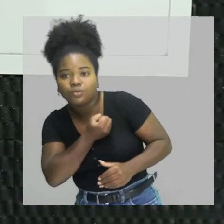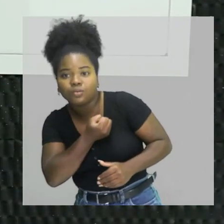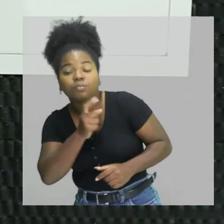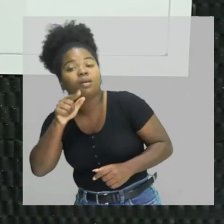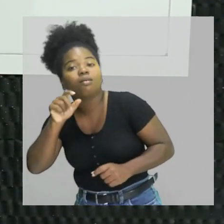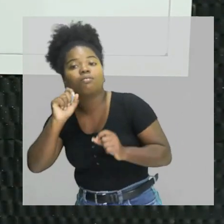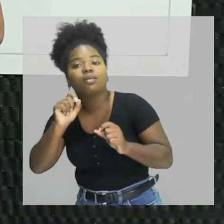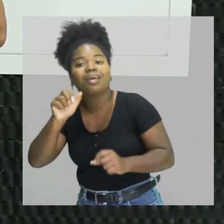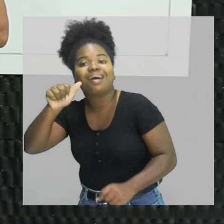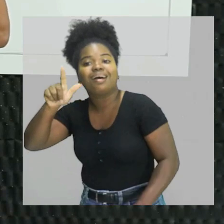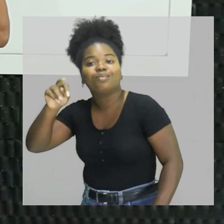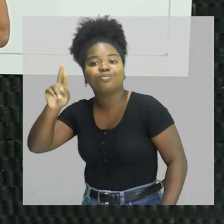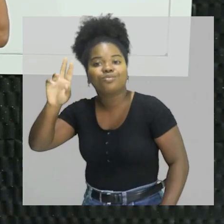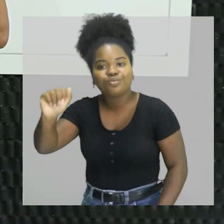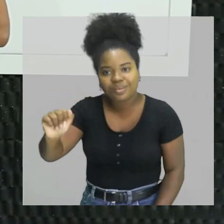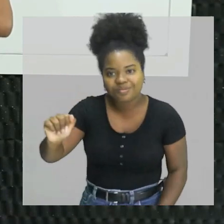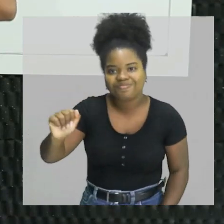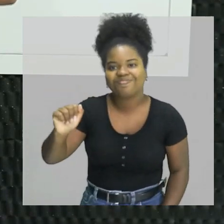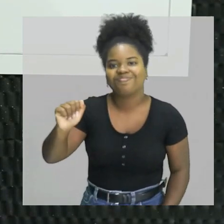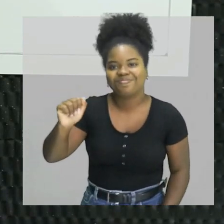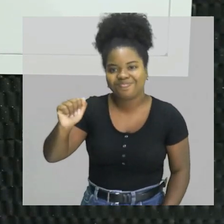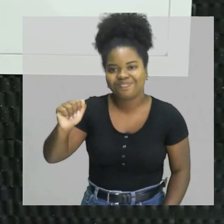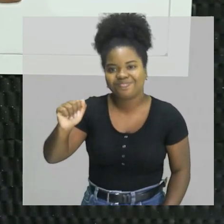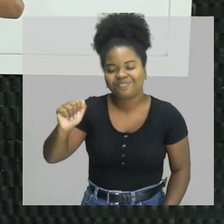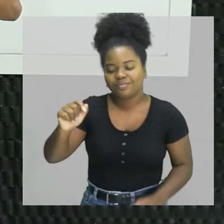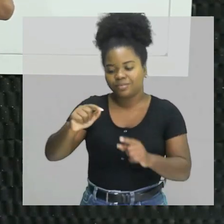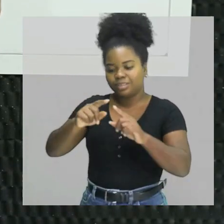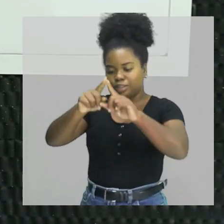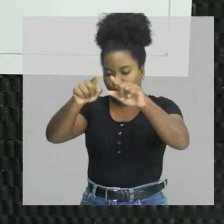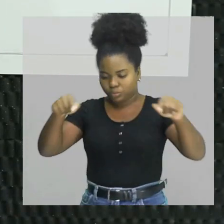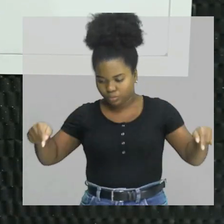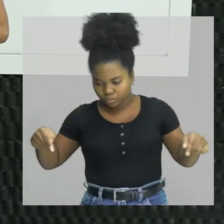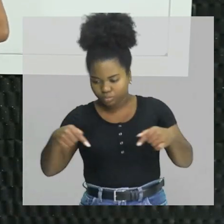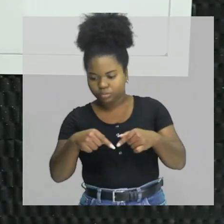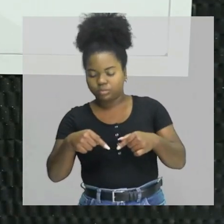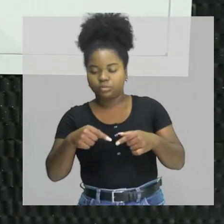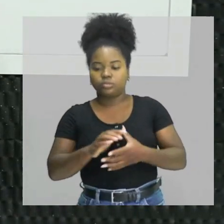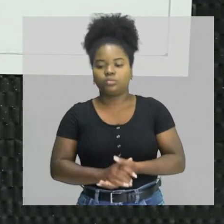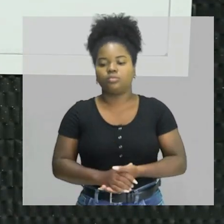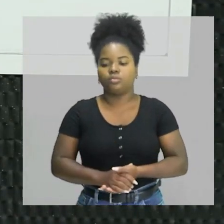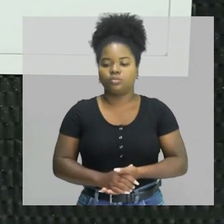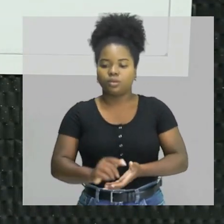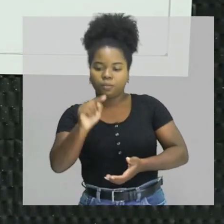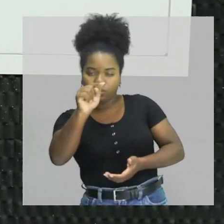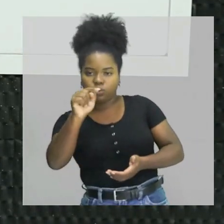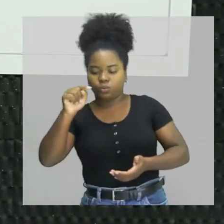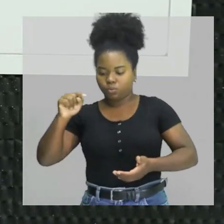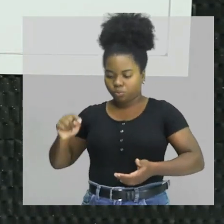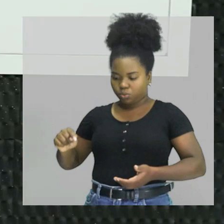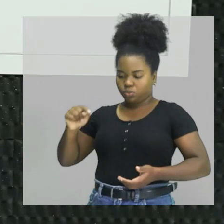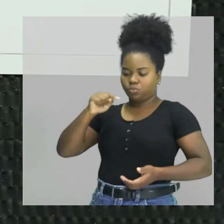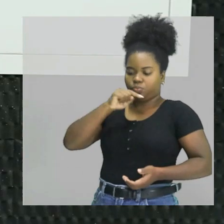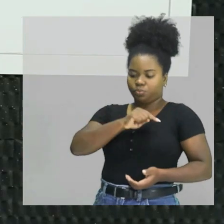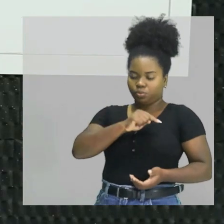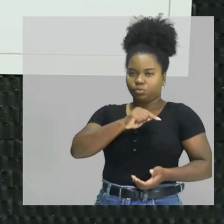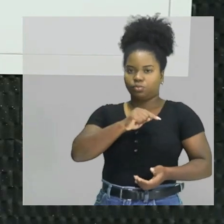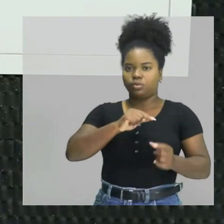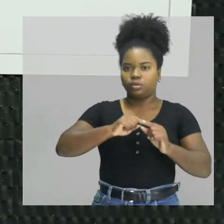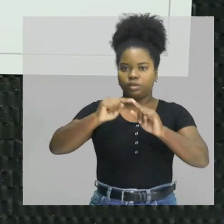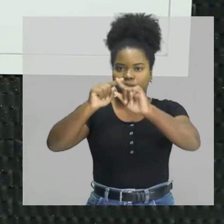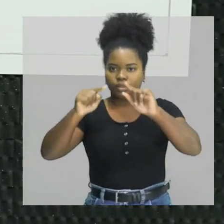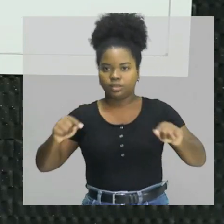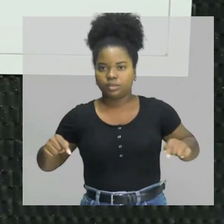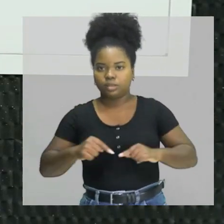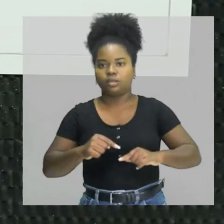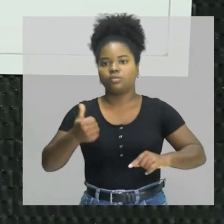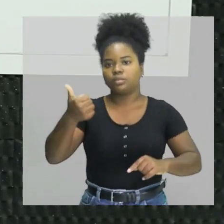desse triângulo equilátero. Tá? Então eu formei um triângulo com os centros, tá? Vai ser um triângulo de lado